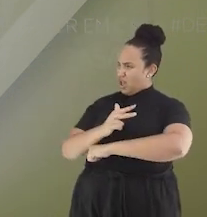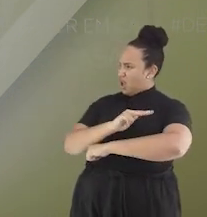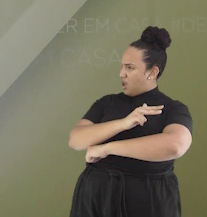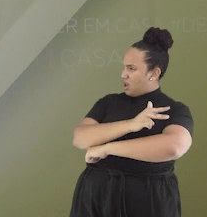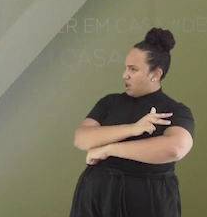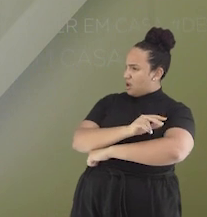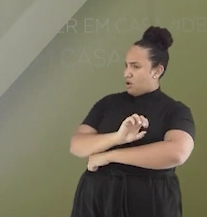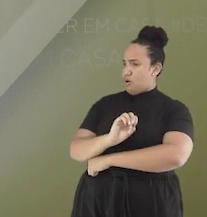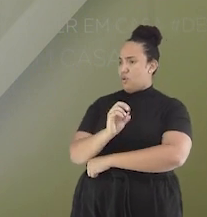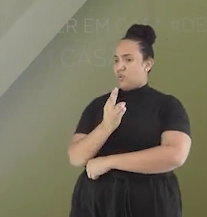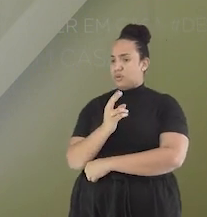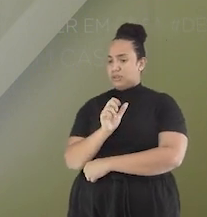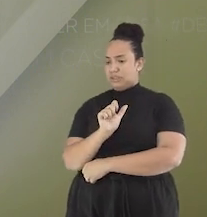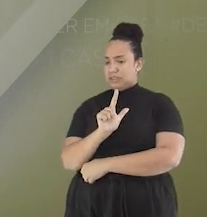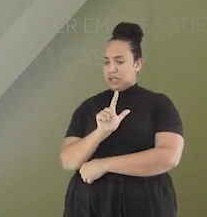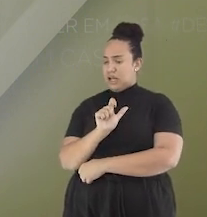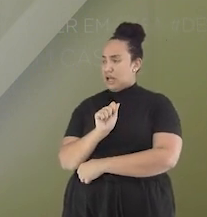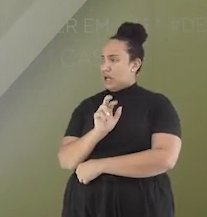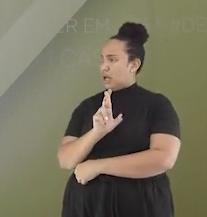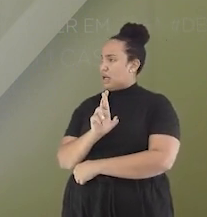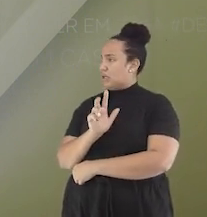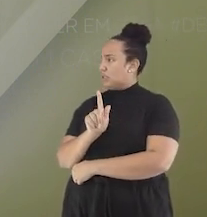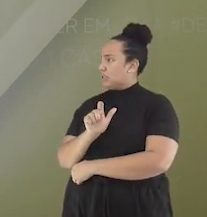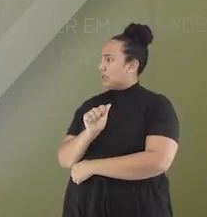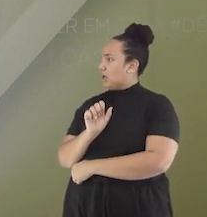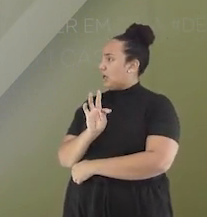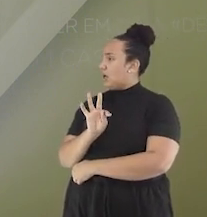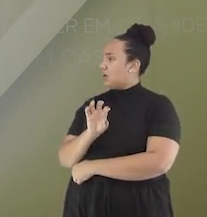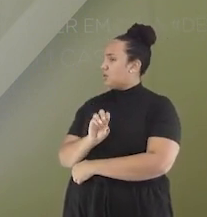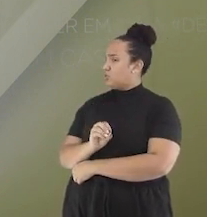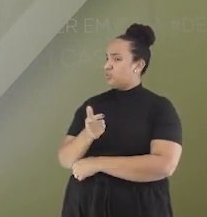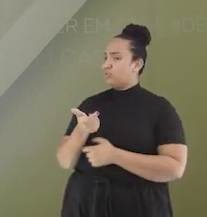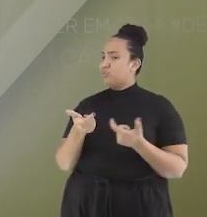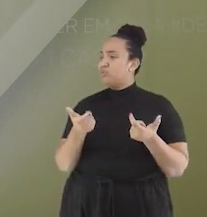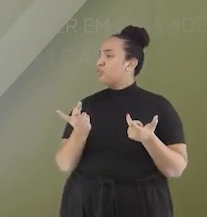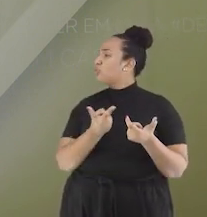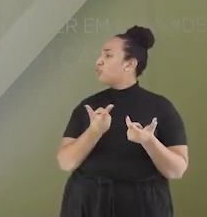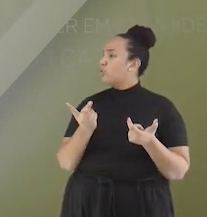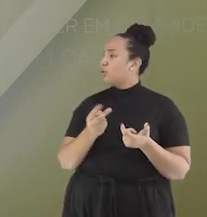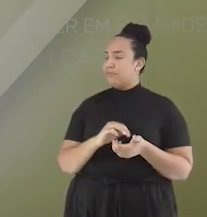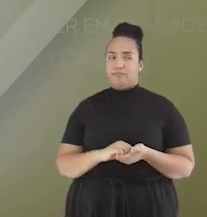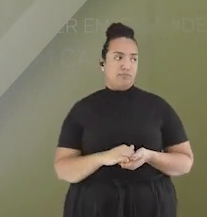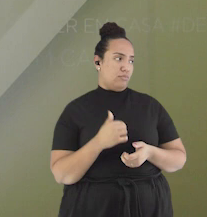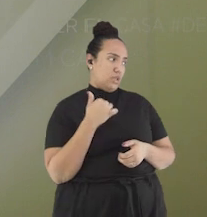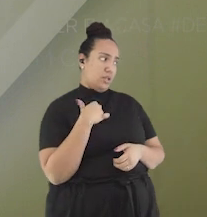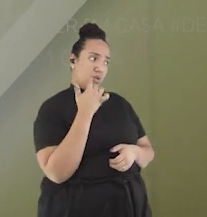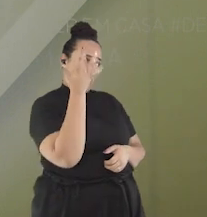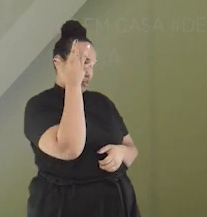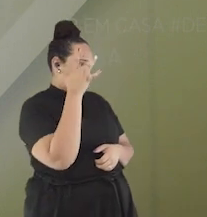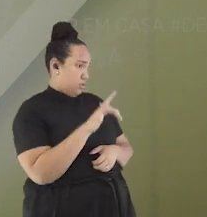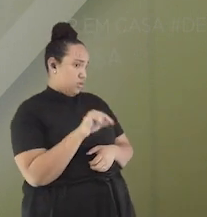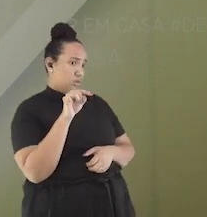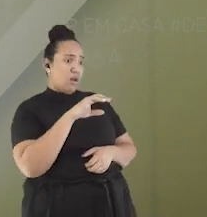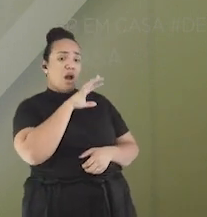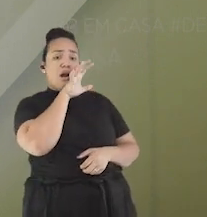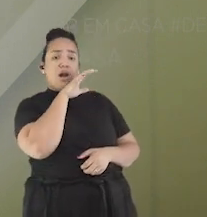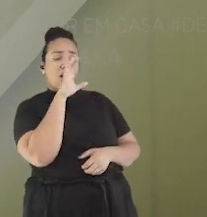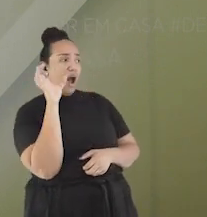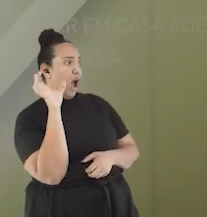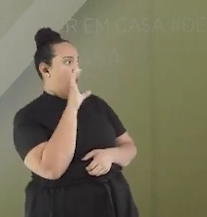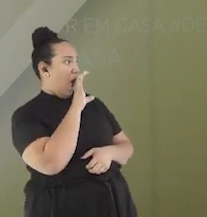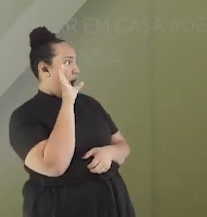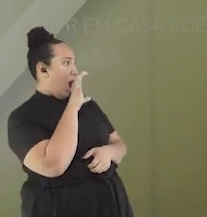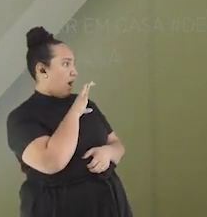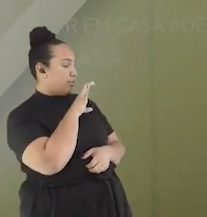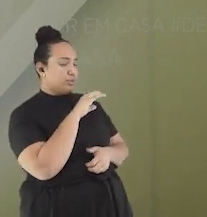perguntou, lagarto ou largato? O primeiro respondeu, não sei não, o bicho